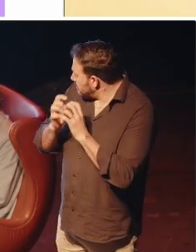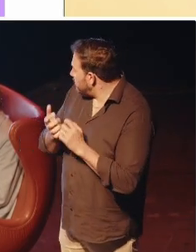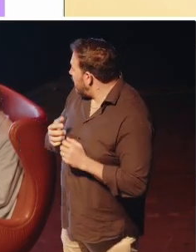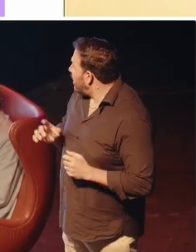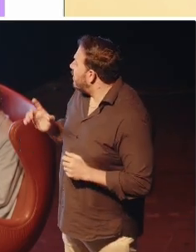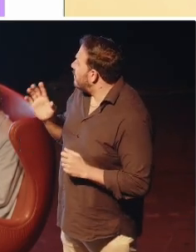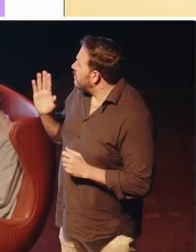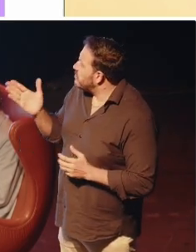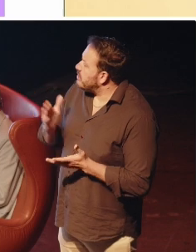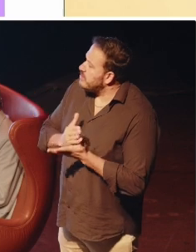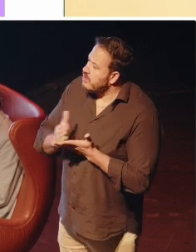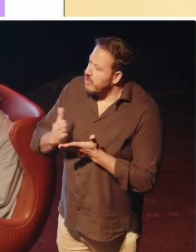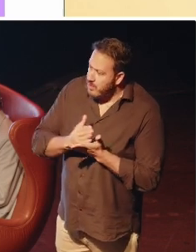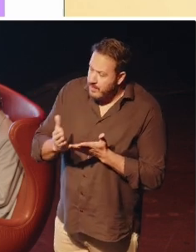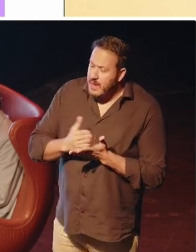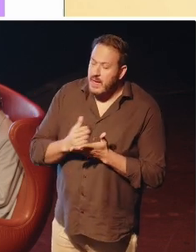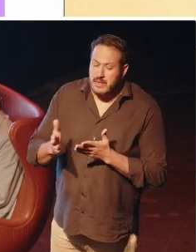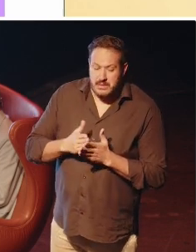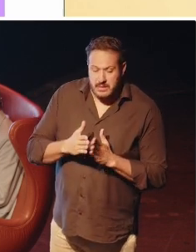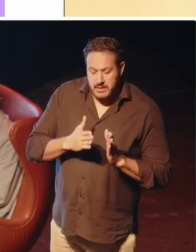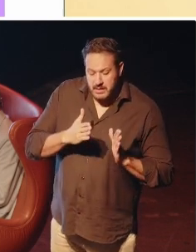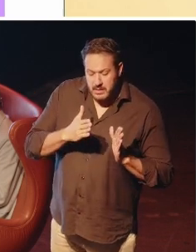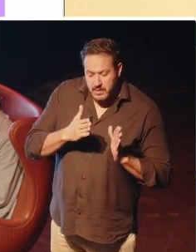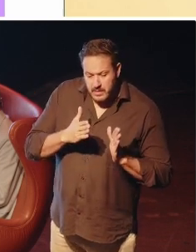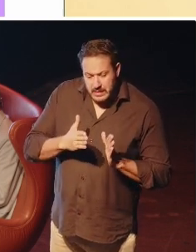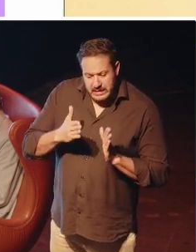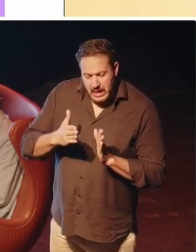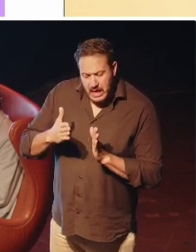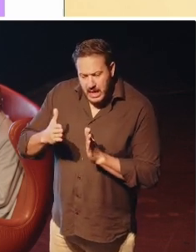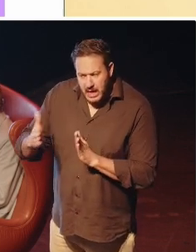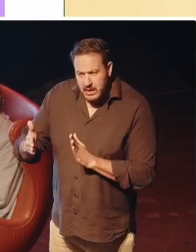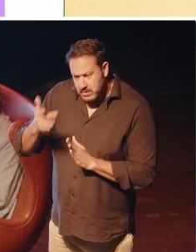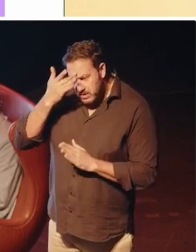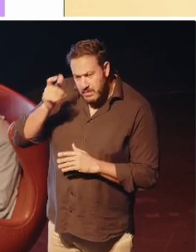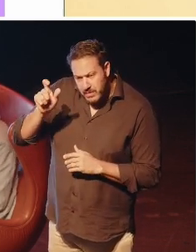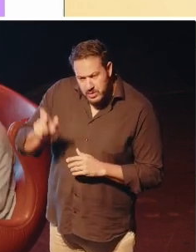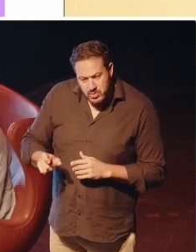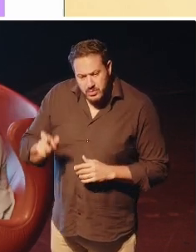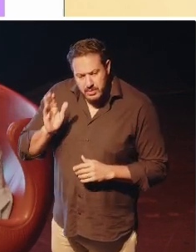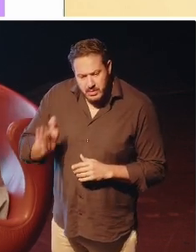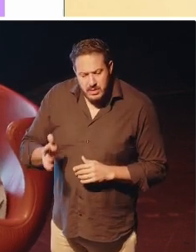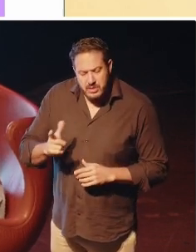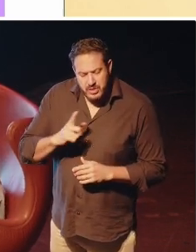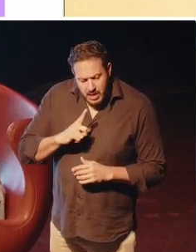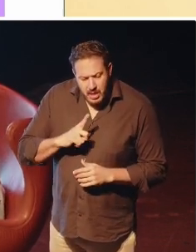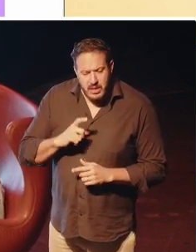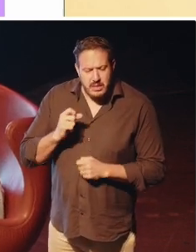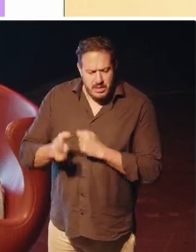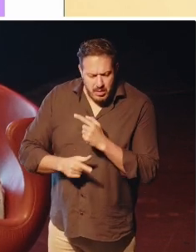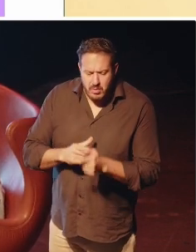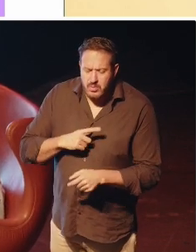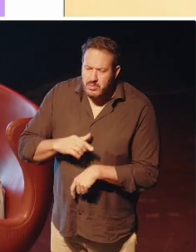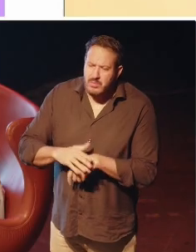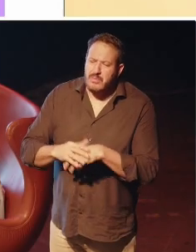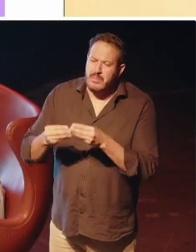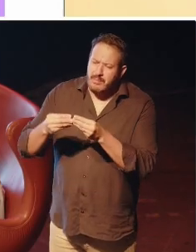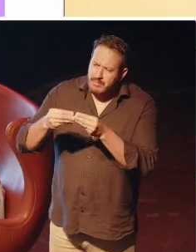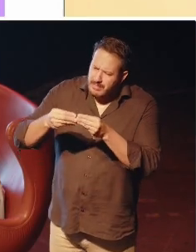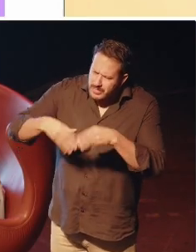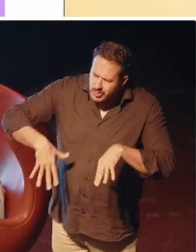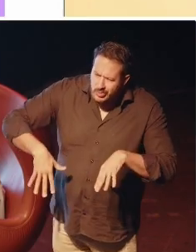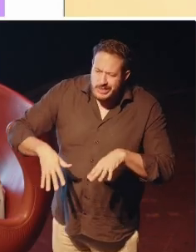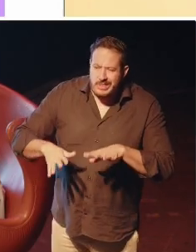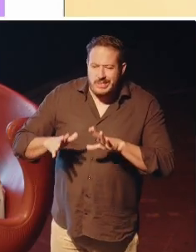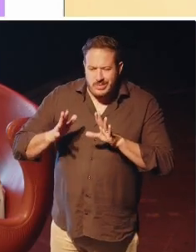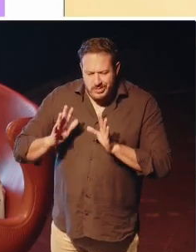começa o estágio em que o indivíduo já tem algum prejuízo cognitivo,